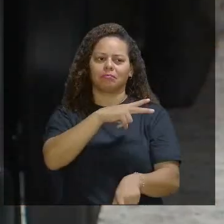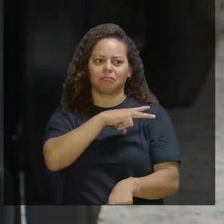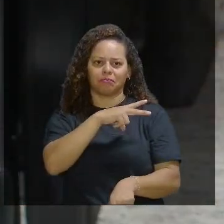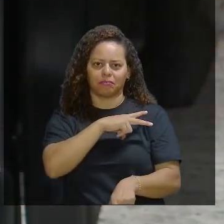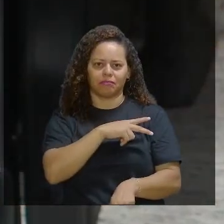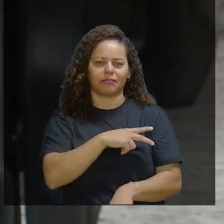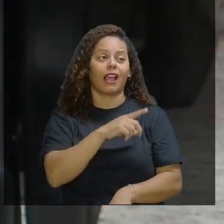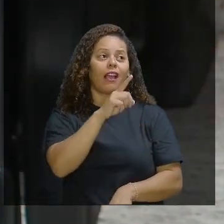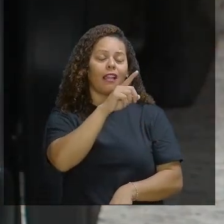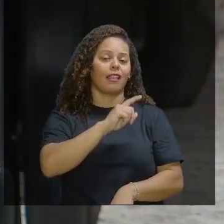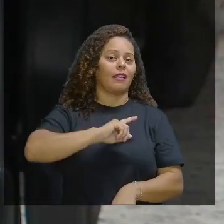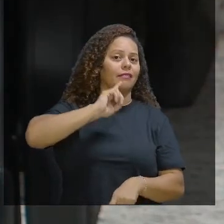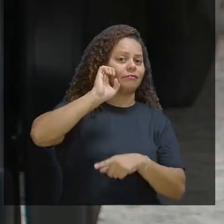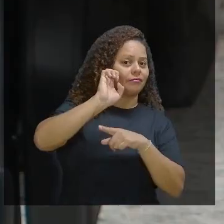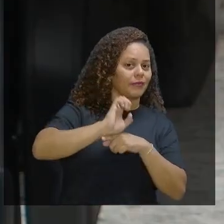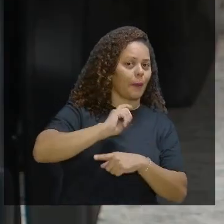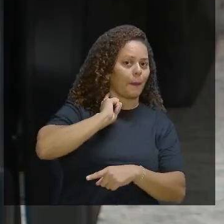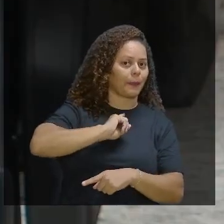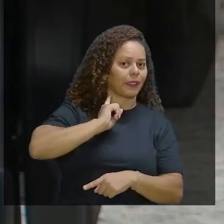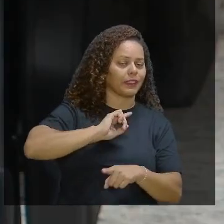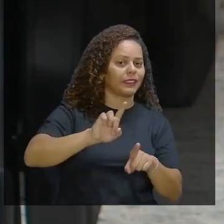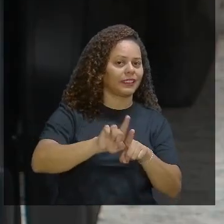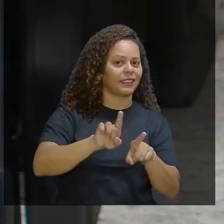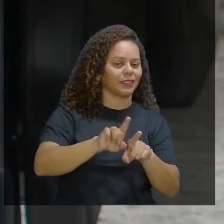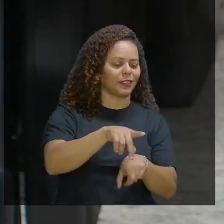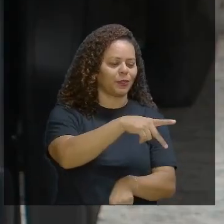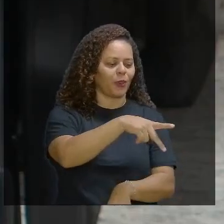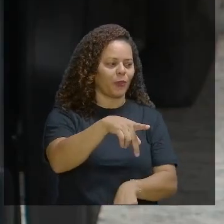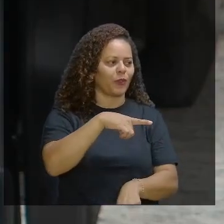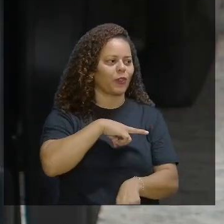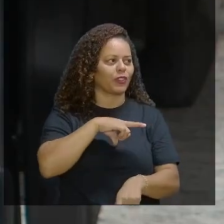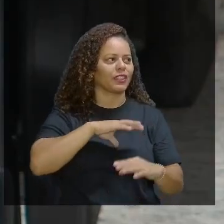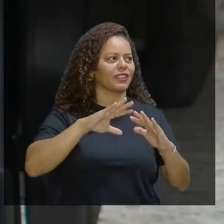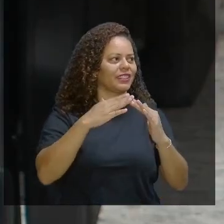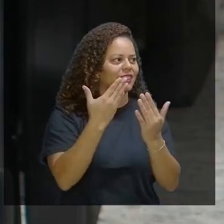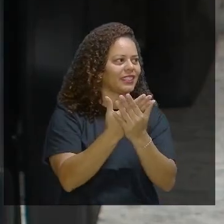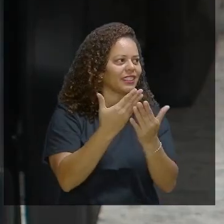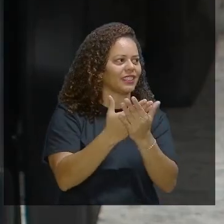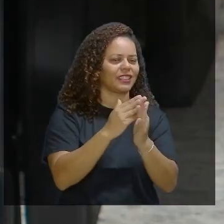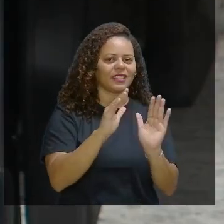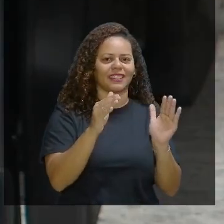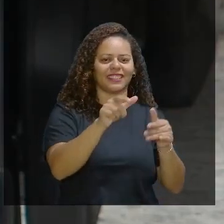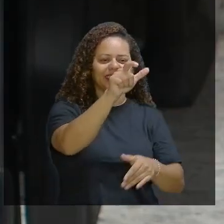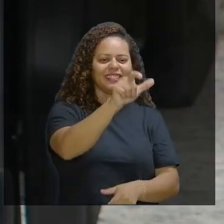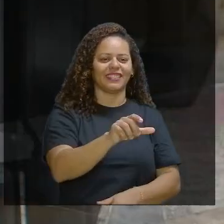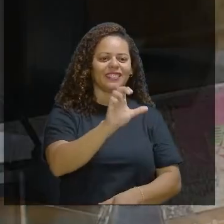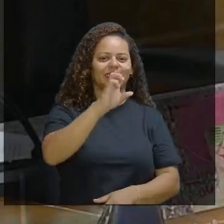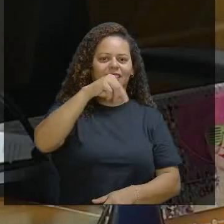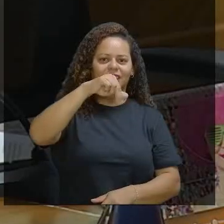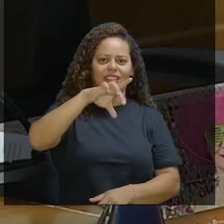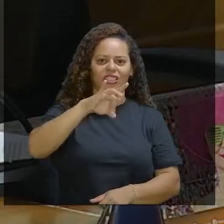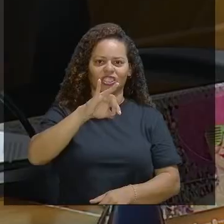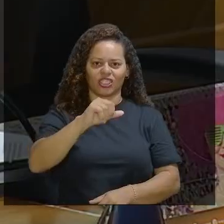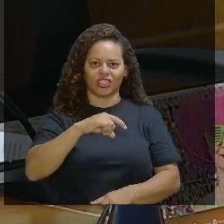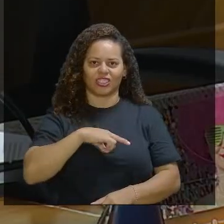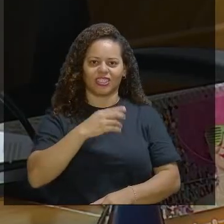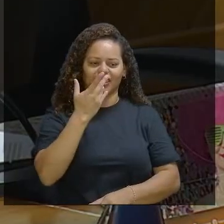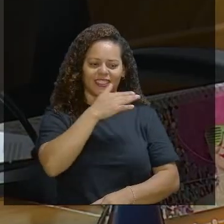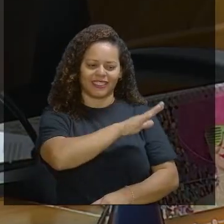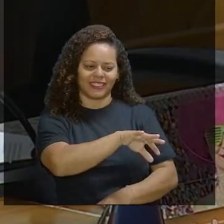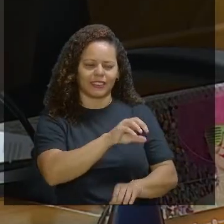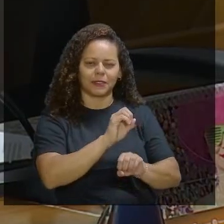Minas Gerais, atuou como professora no Centro Comunitário Cândida Cabral, voltado à educação infantil com enfoque